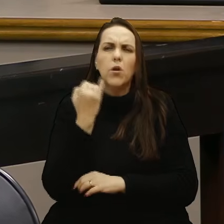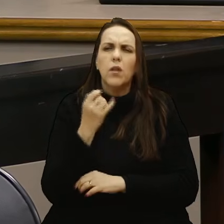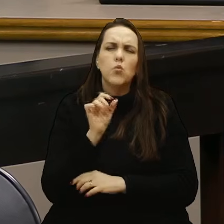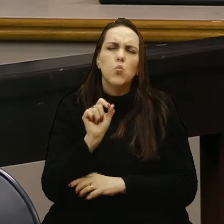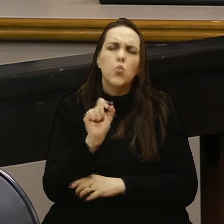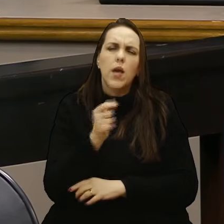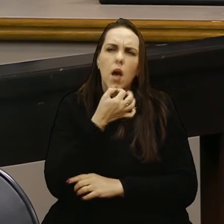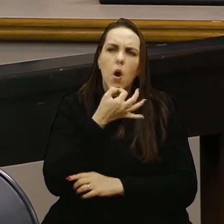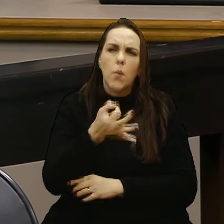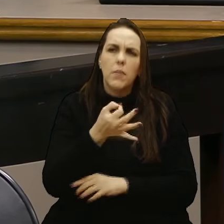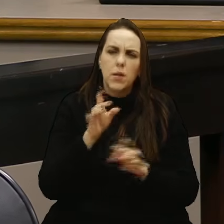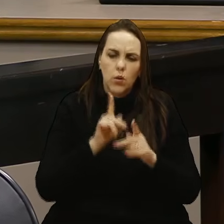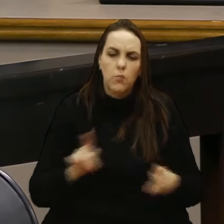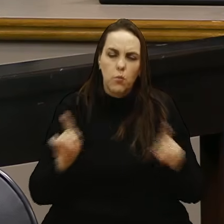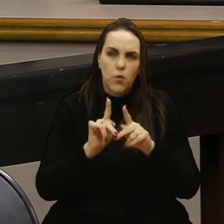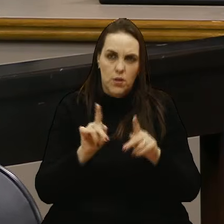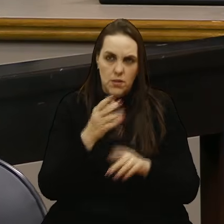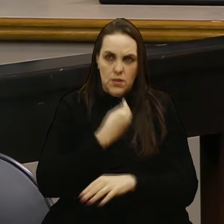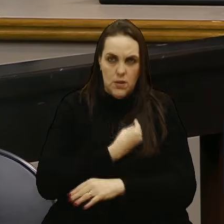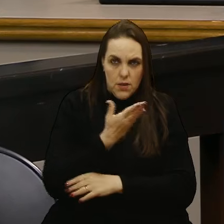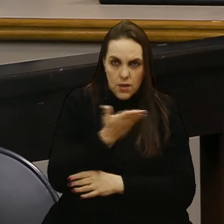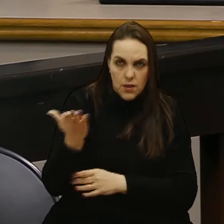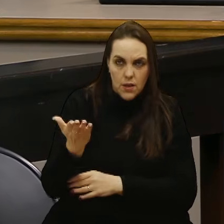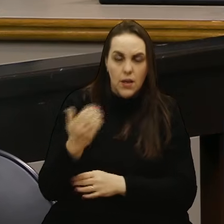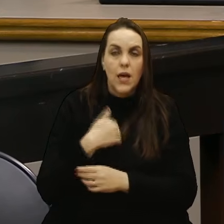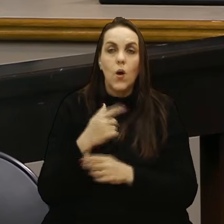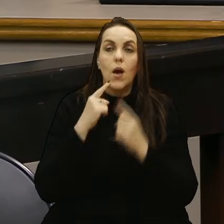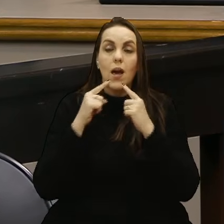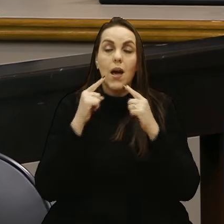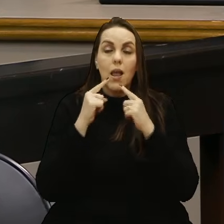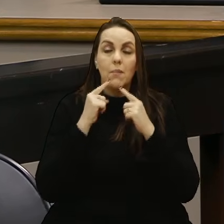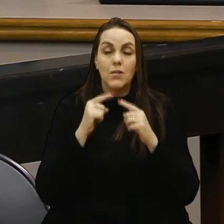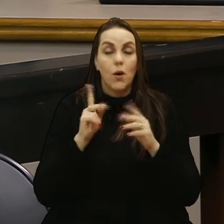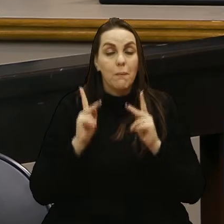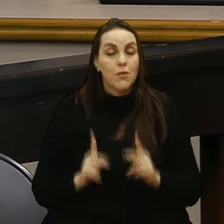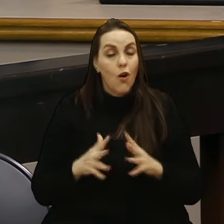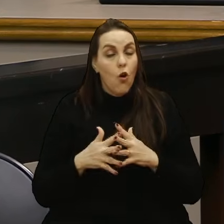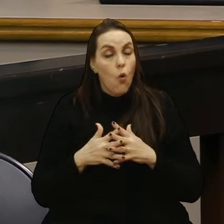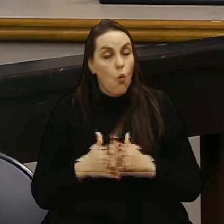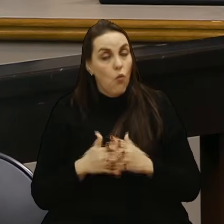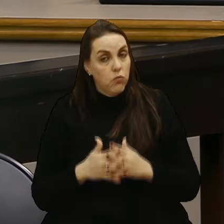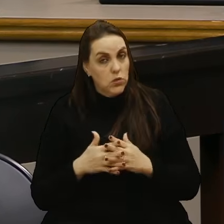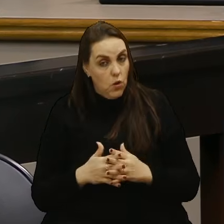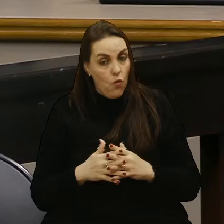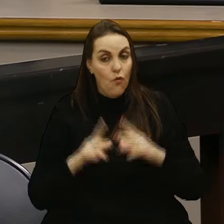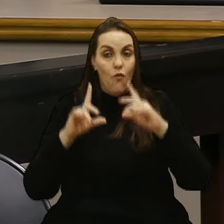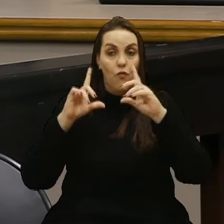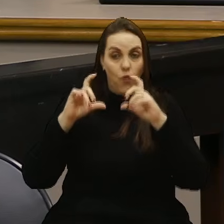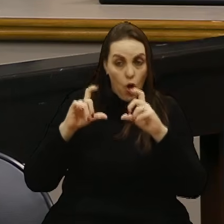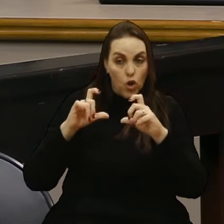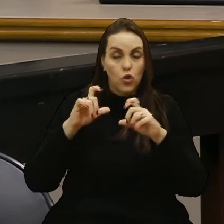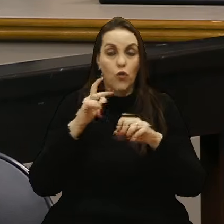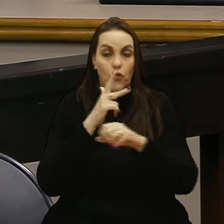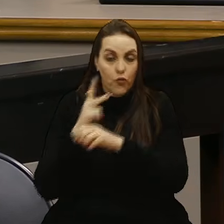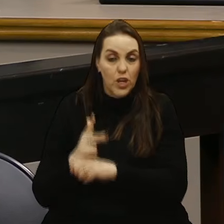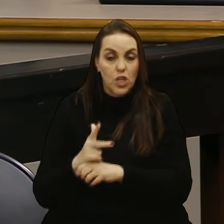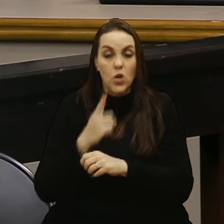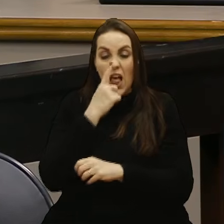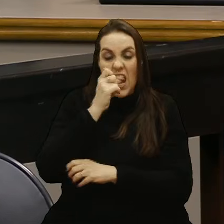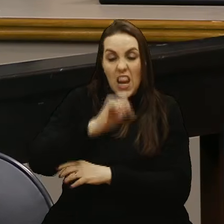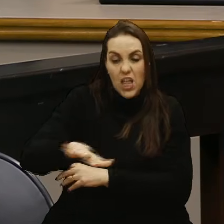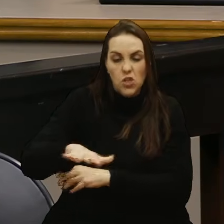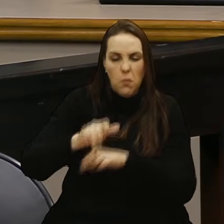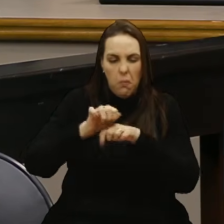pública, já que vocês estão aqui? Eu recebo muita reclamação, as pessoas confundem e me mandam vídeos e fotos de lixo espalhado no chão. E